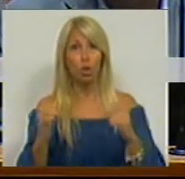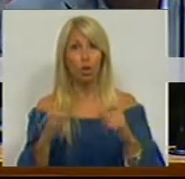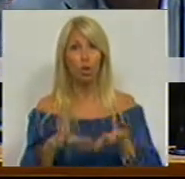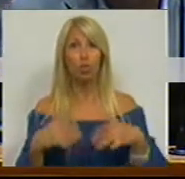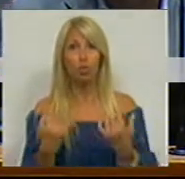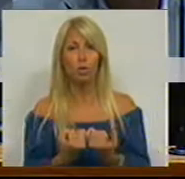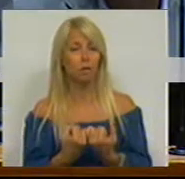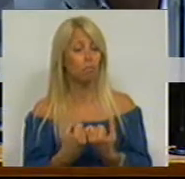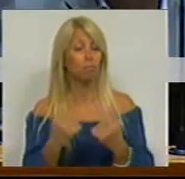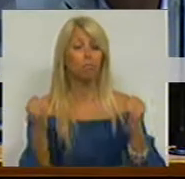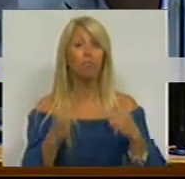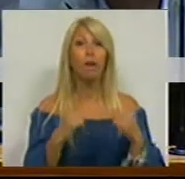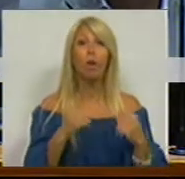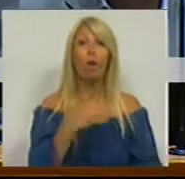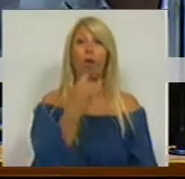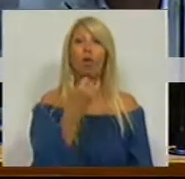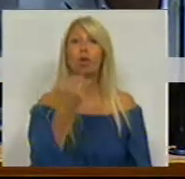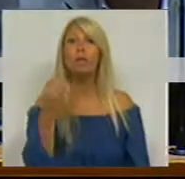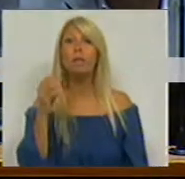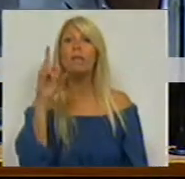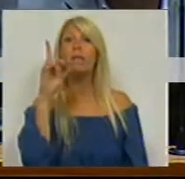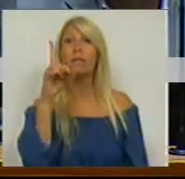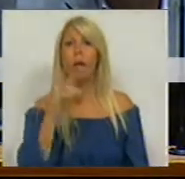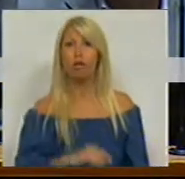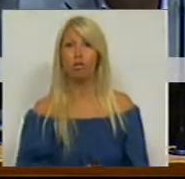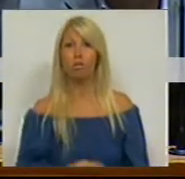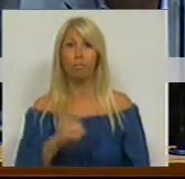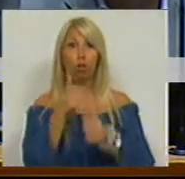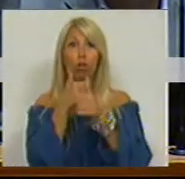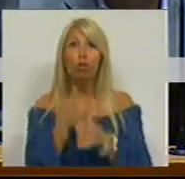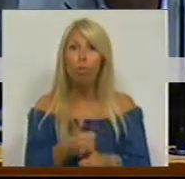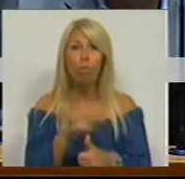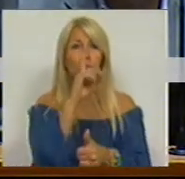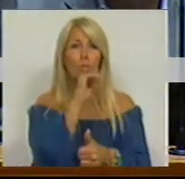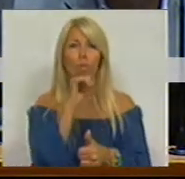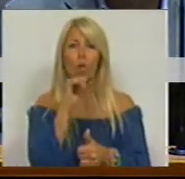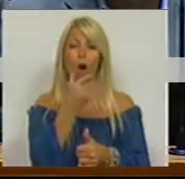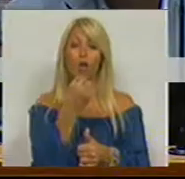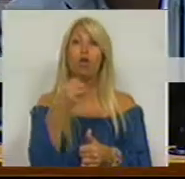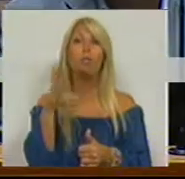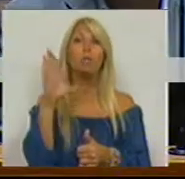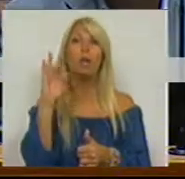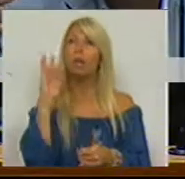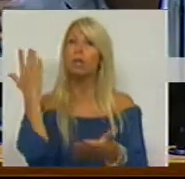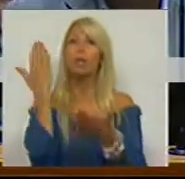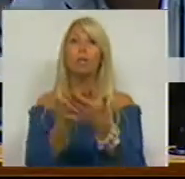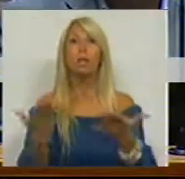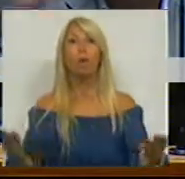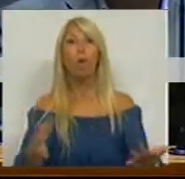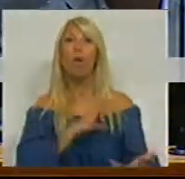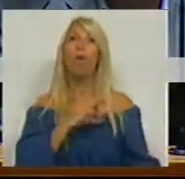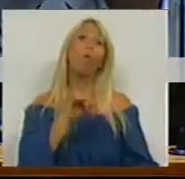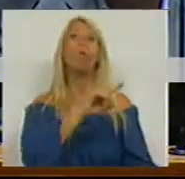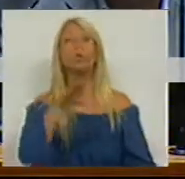é de 2006, é incumprido desde 2010 e os senhores estão no governo